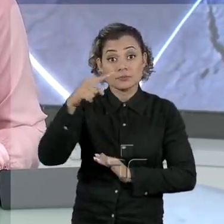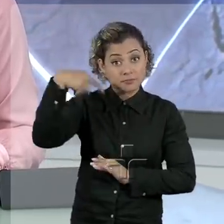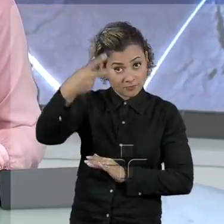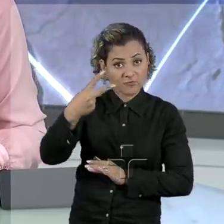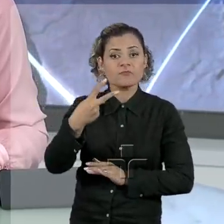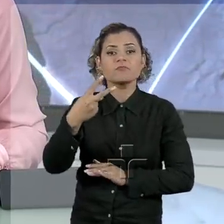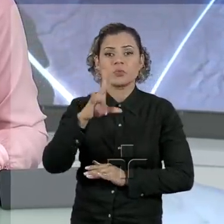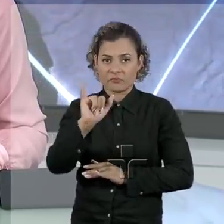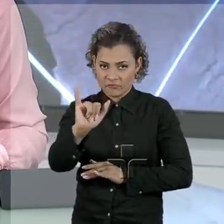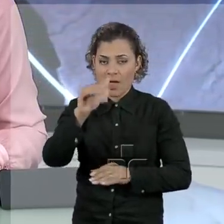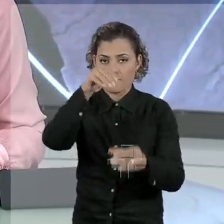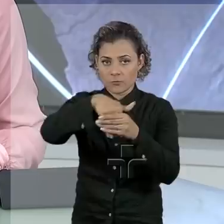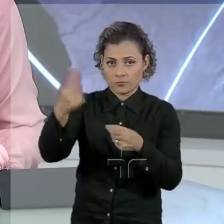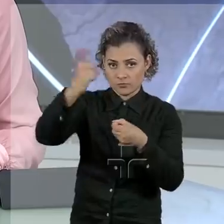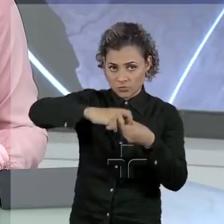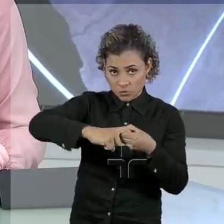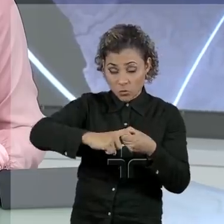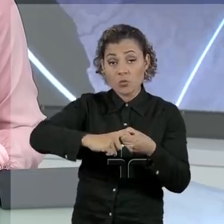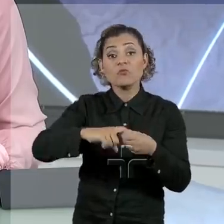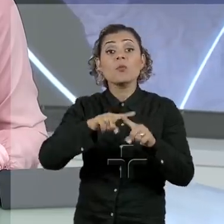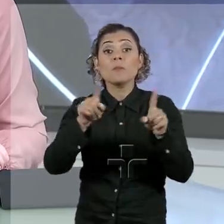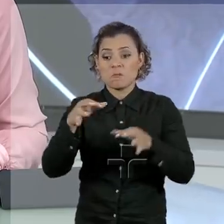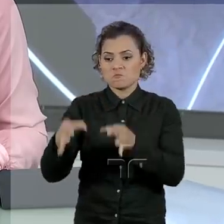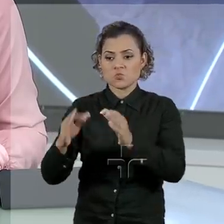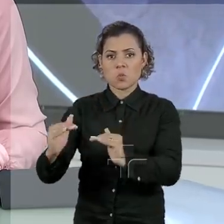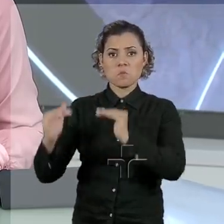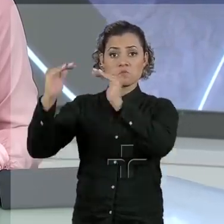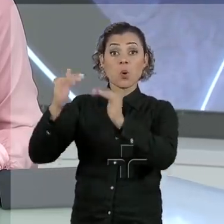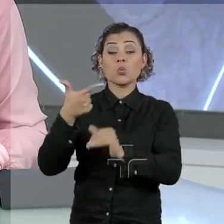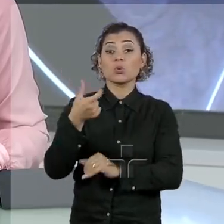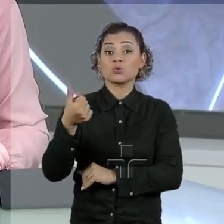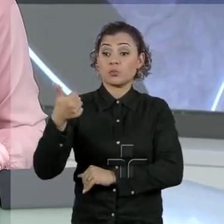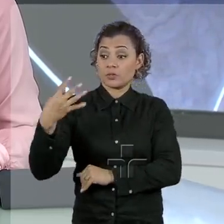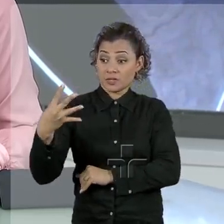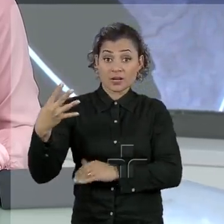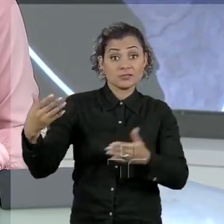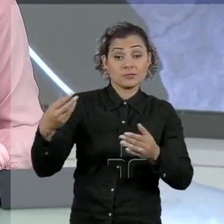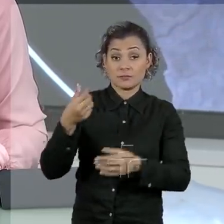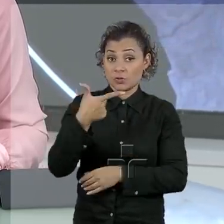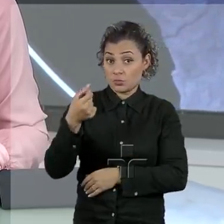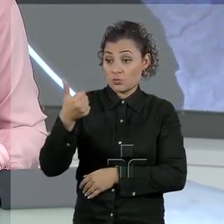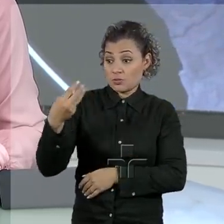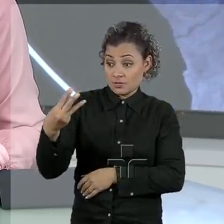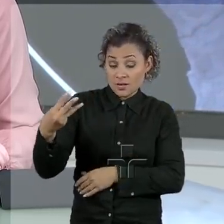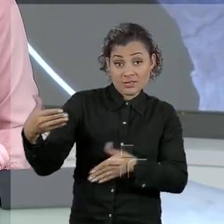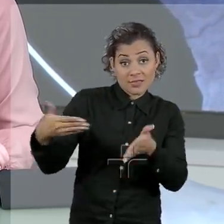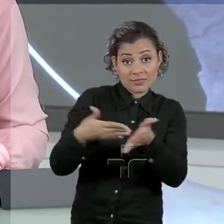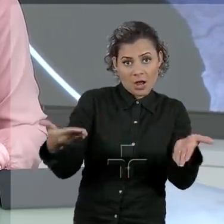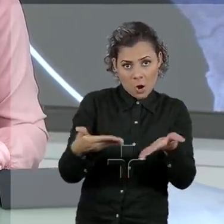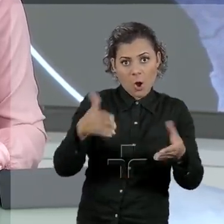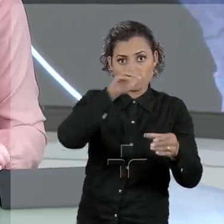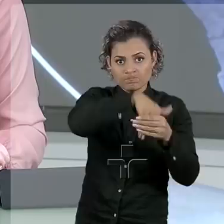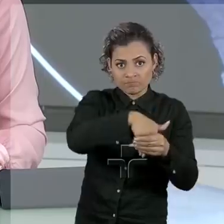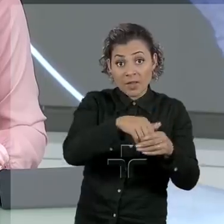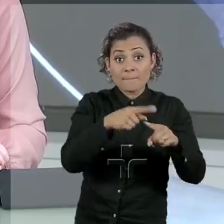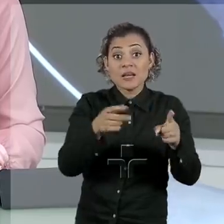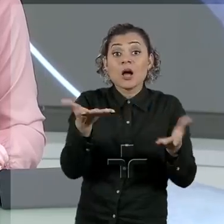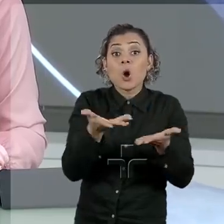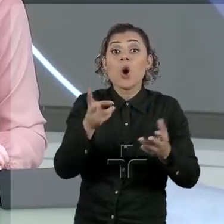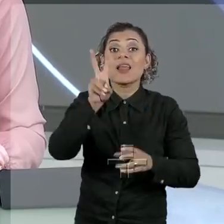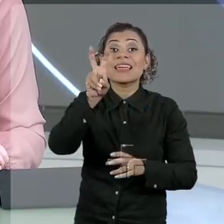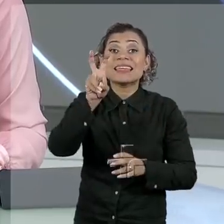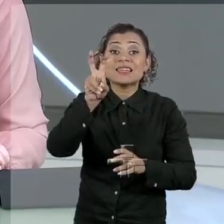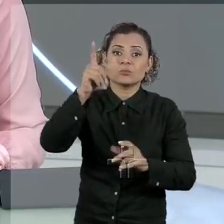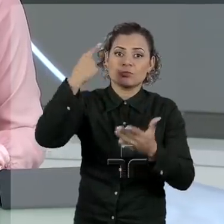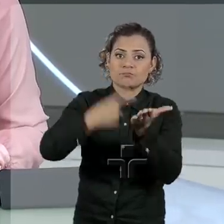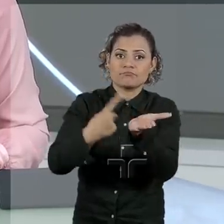ação tramita na mais alta corte judicial do país desde 2013. E essa foi a 5ª vez que o colegiado se reuniu para